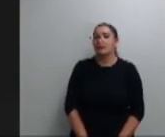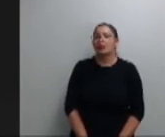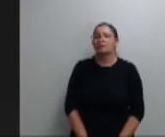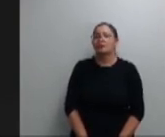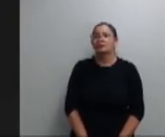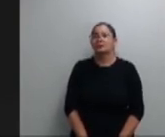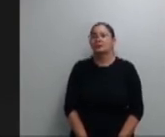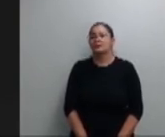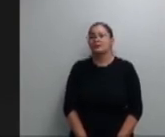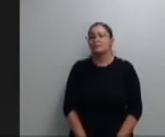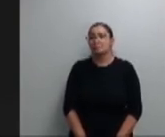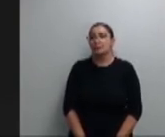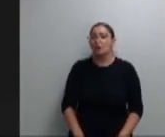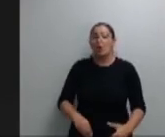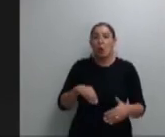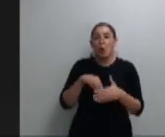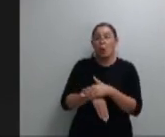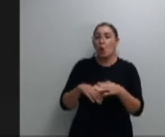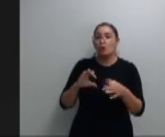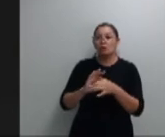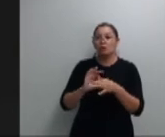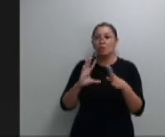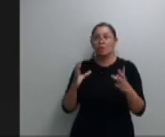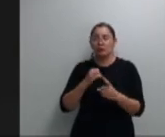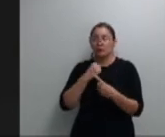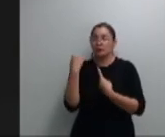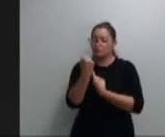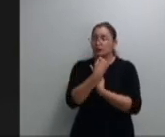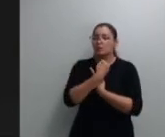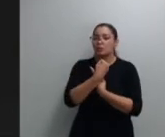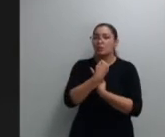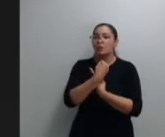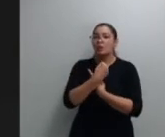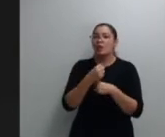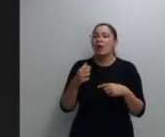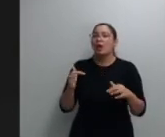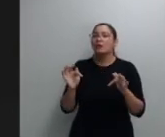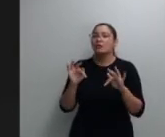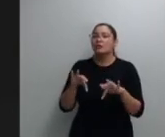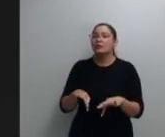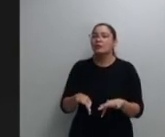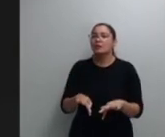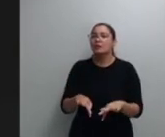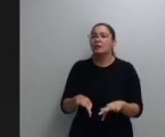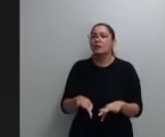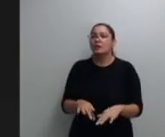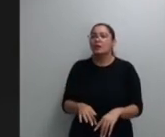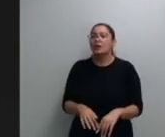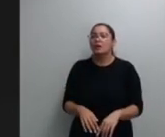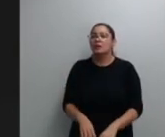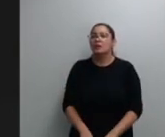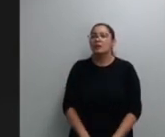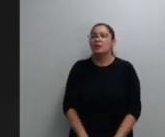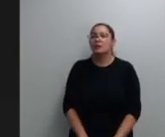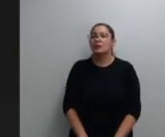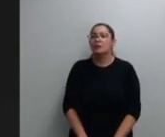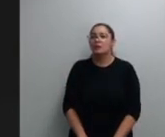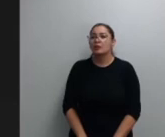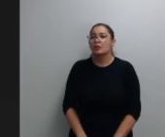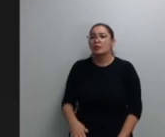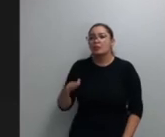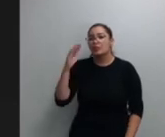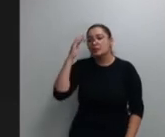abuso em seu exercício fecho aspas afinal afinada a tal pensamento